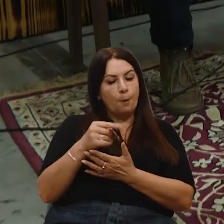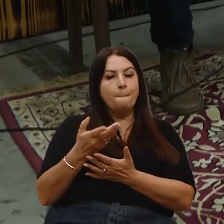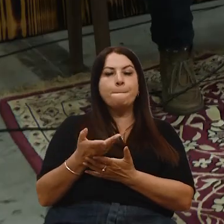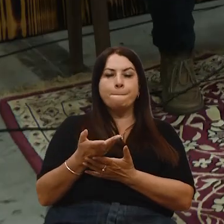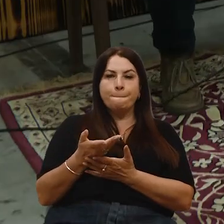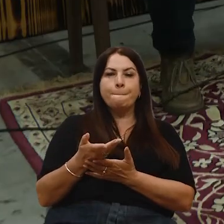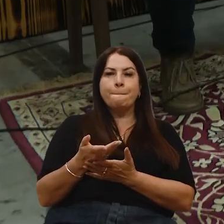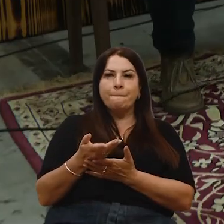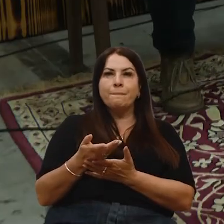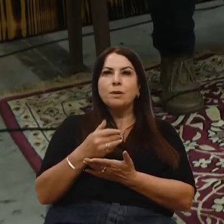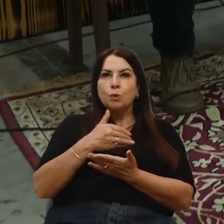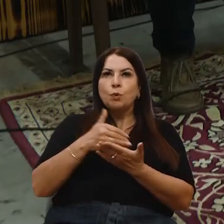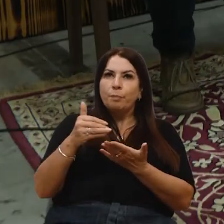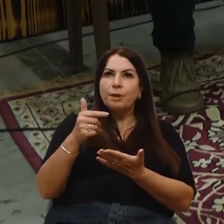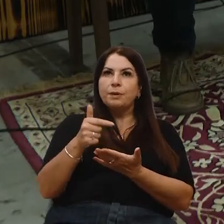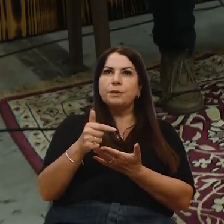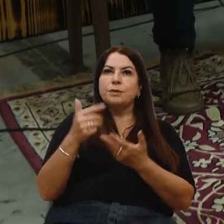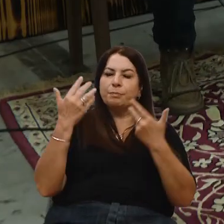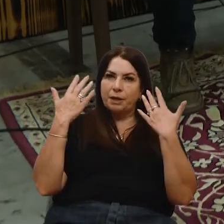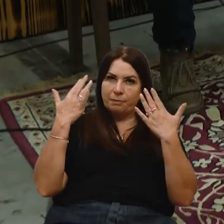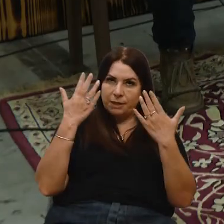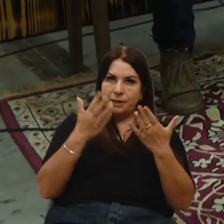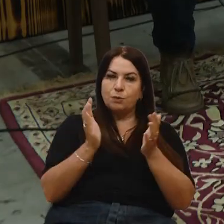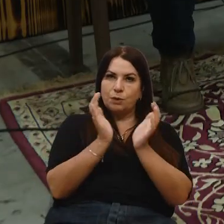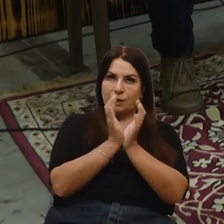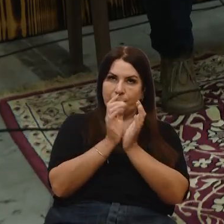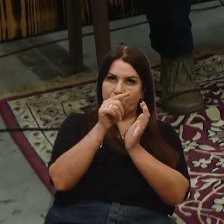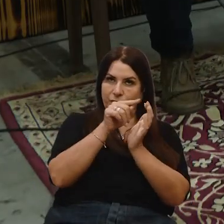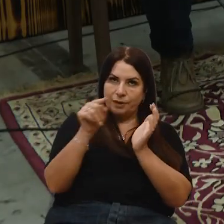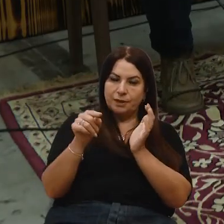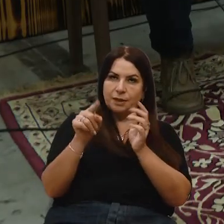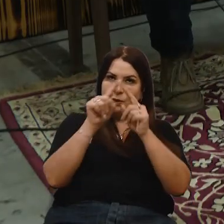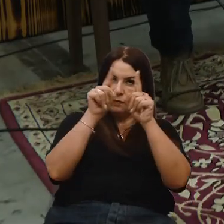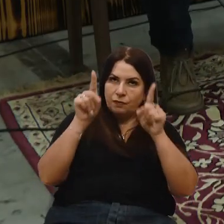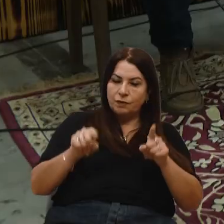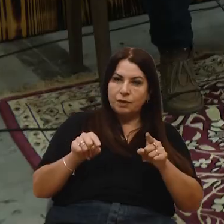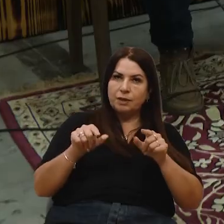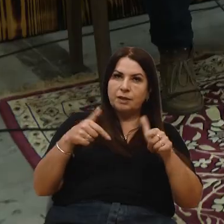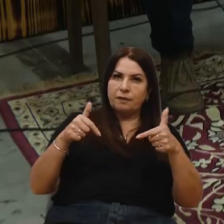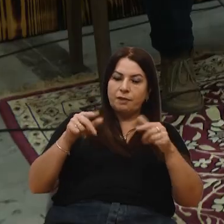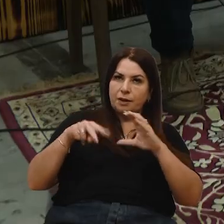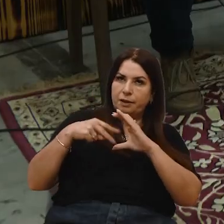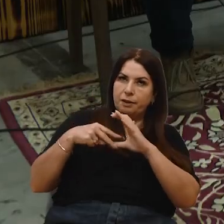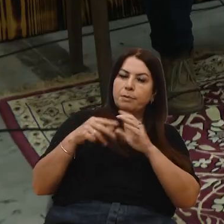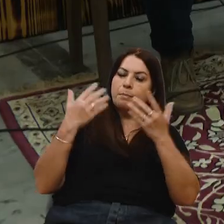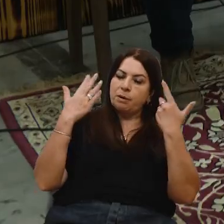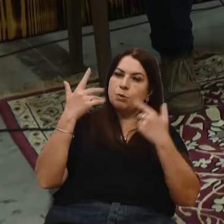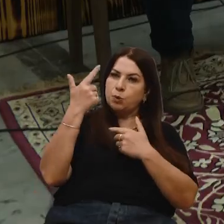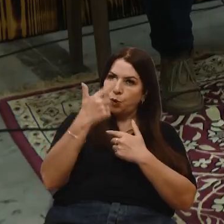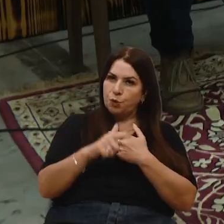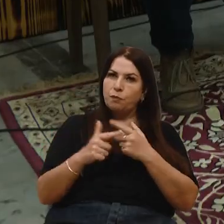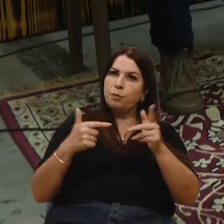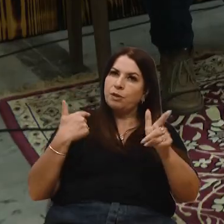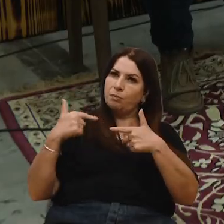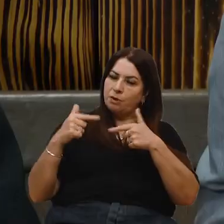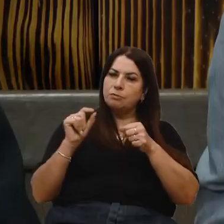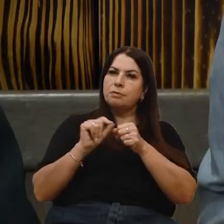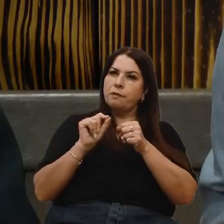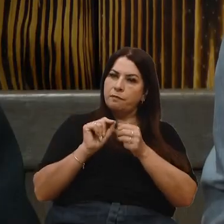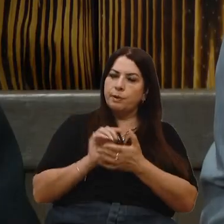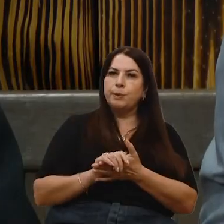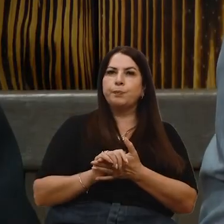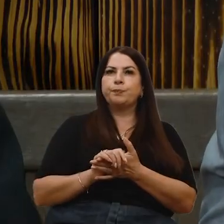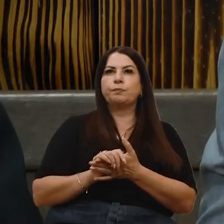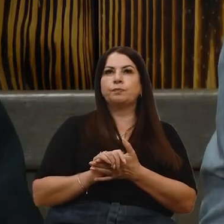Não, justamente, logo no início eu parabenizei a equipe de vocês, servidores da TV Câmara, parabenizo novamente pelo trabalho